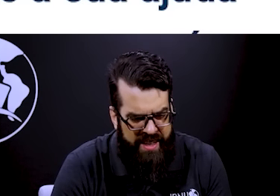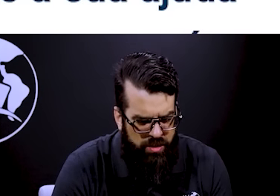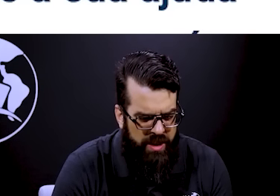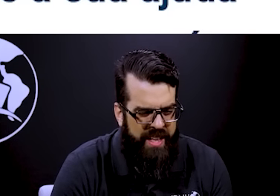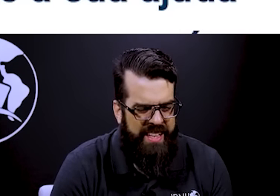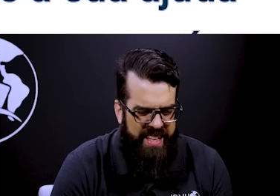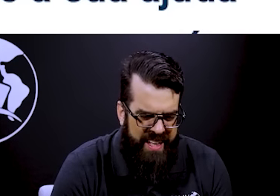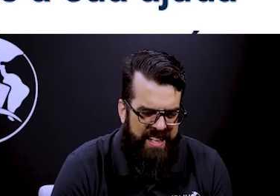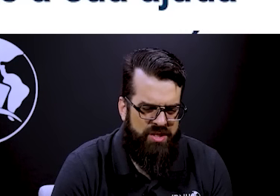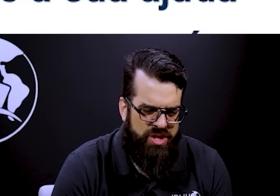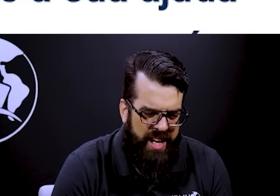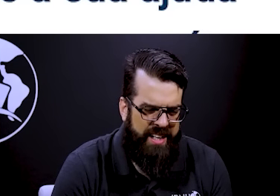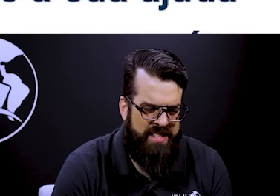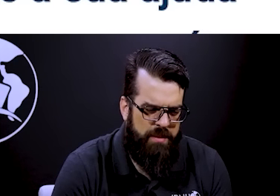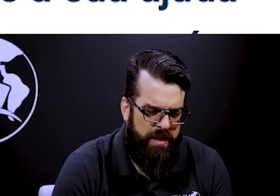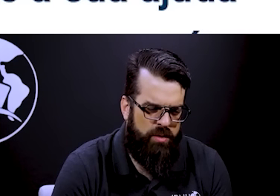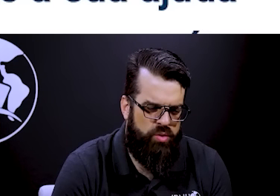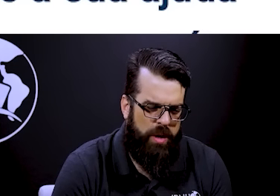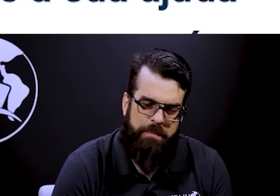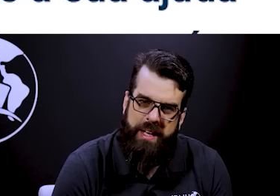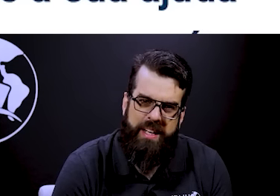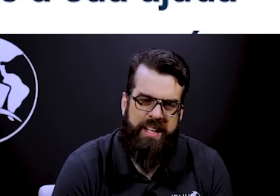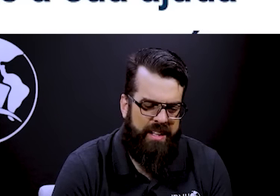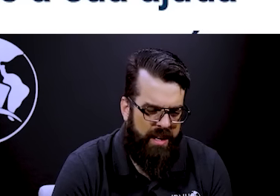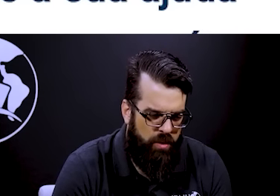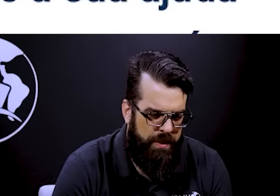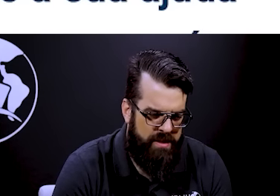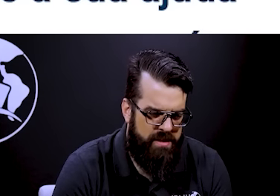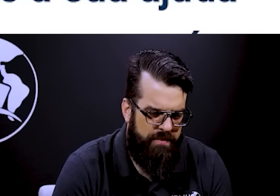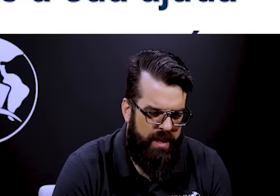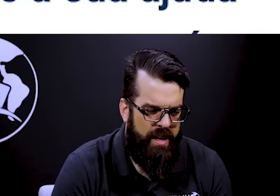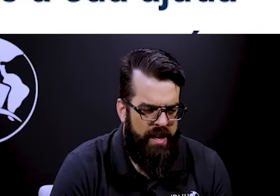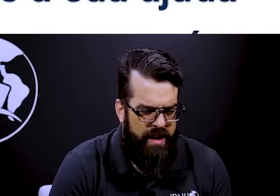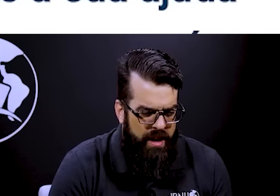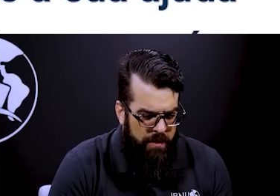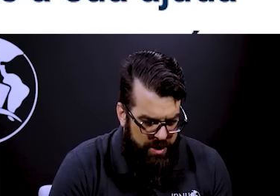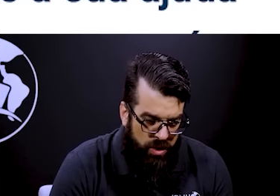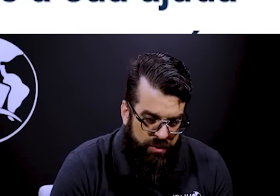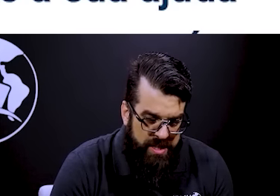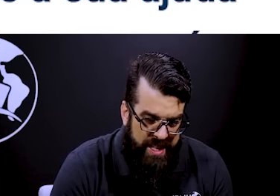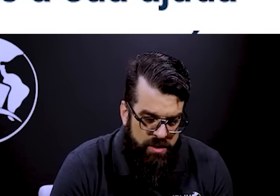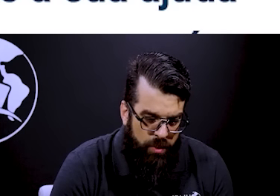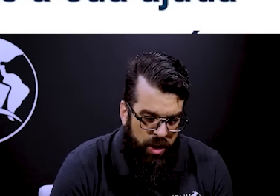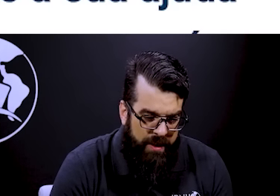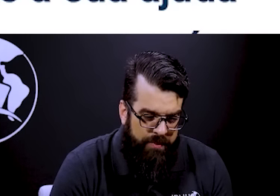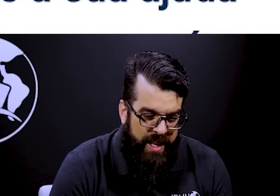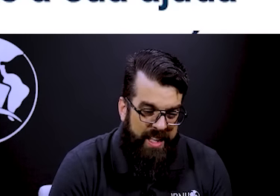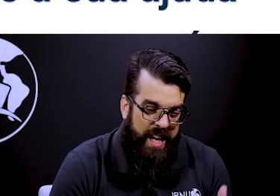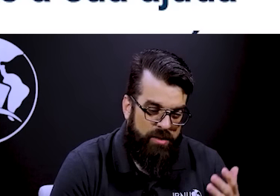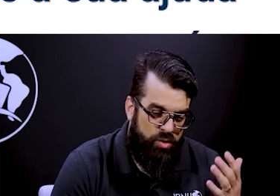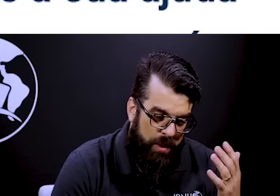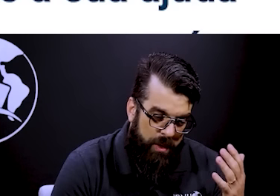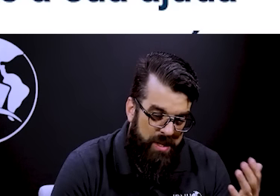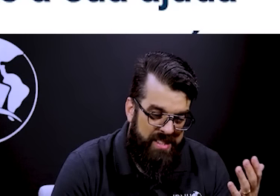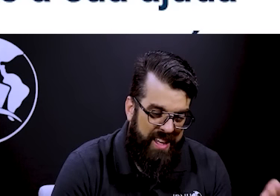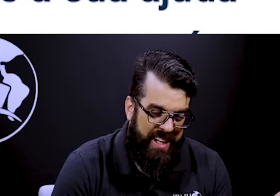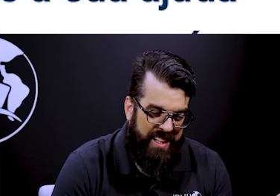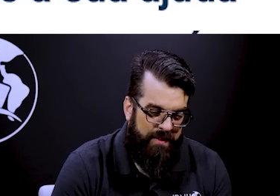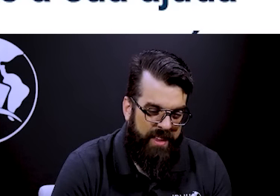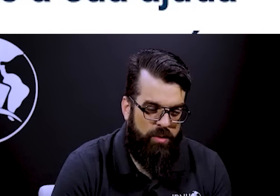lhes garanto que eles já receberam sua plena recompensa. Mas quando você der esmola, que a sua